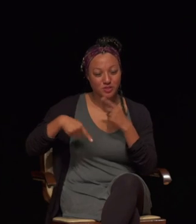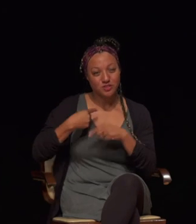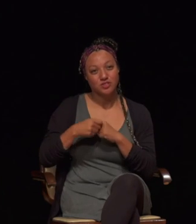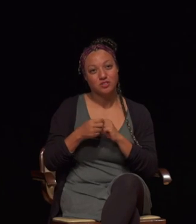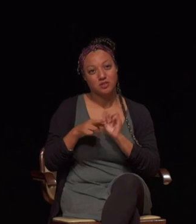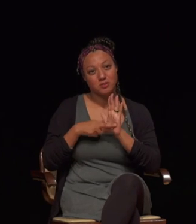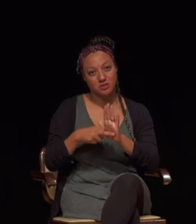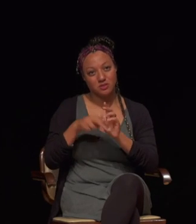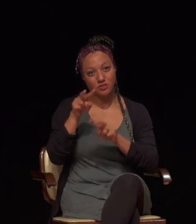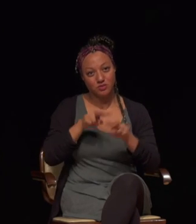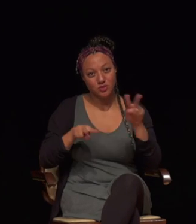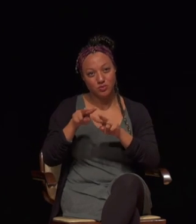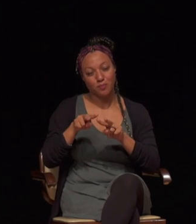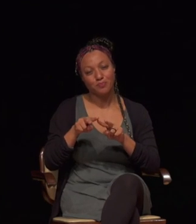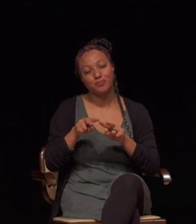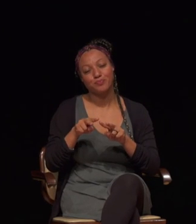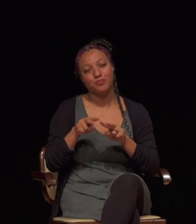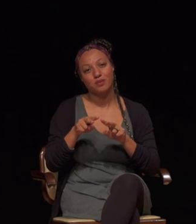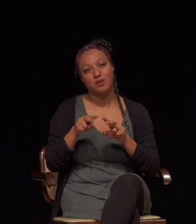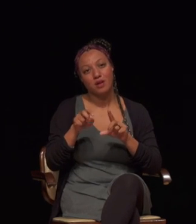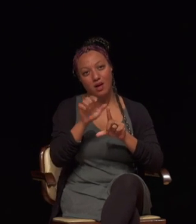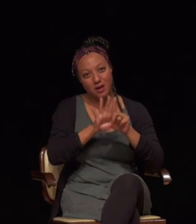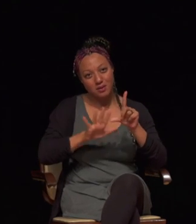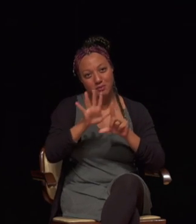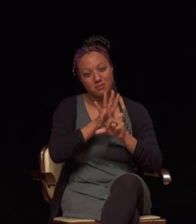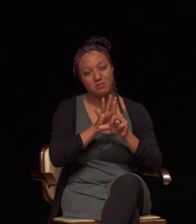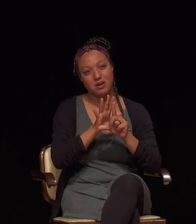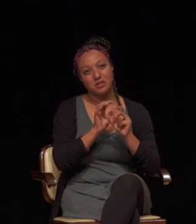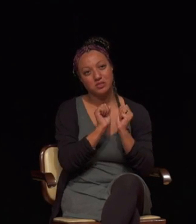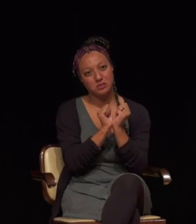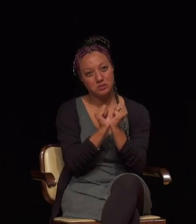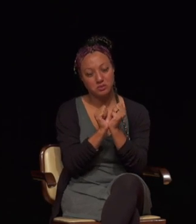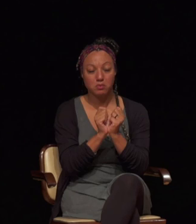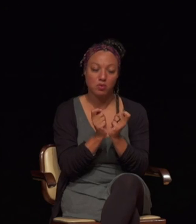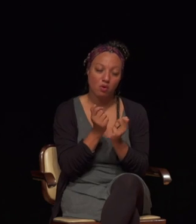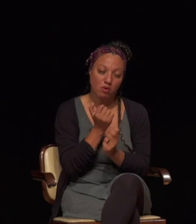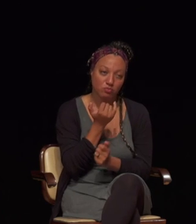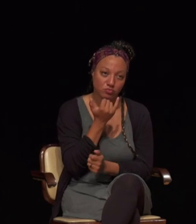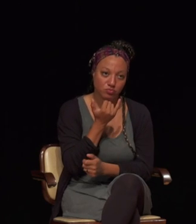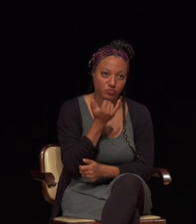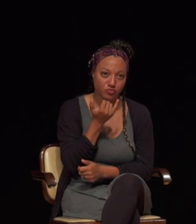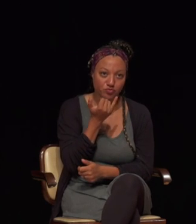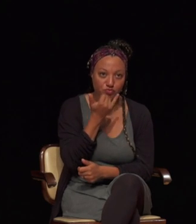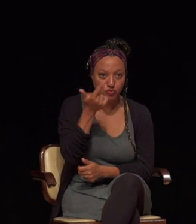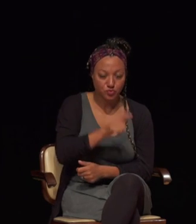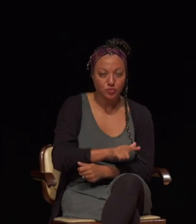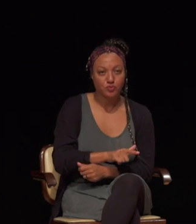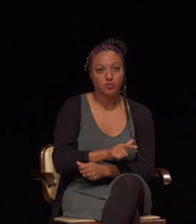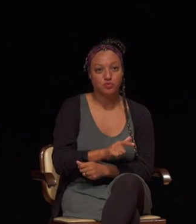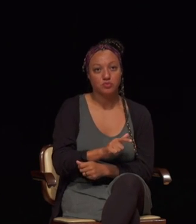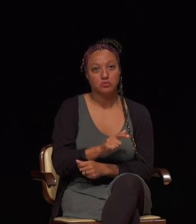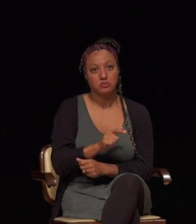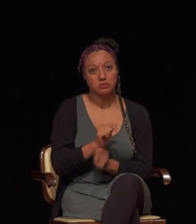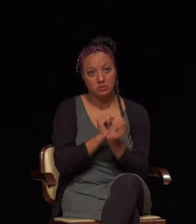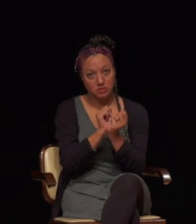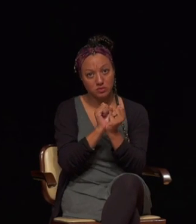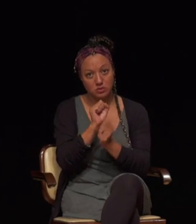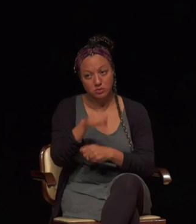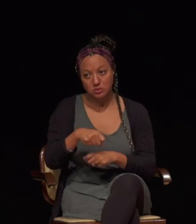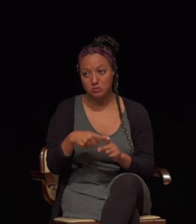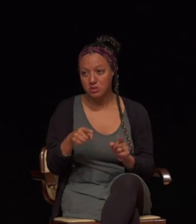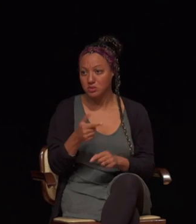imagem de uma escravidão pode ser até vitimizada repito são vítimas sim mas não há o quê a